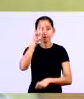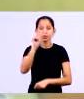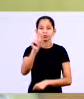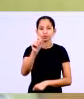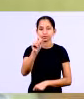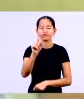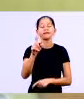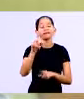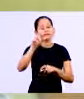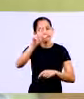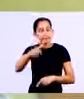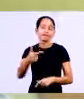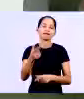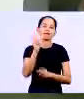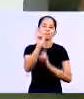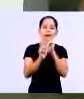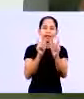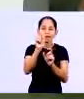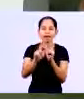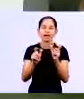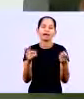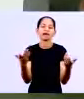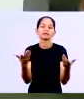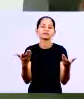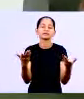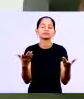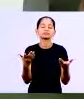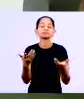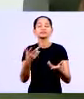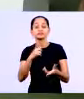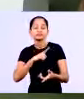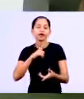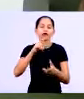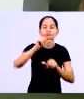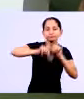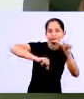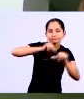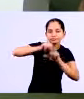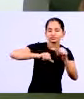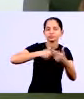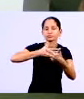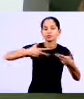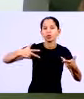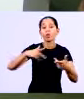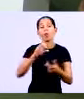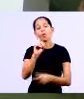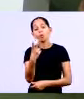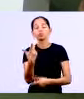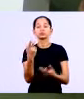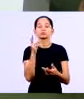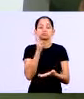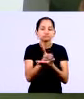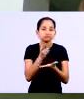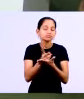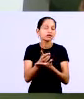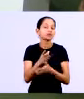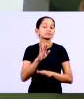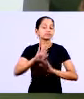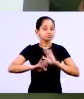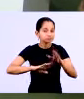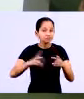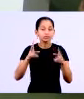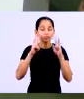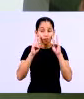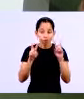é justamente com palavras que sofreram essa alteração. ou que permanecem acentuadas. Então,